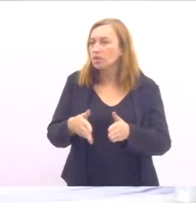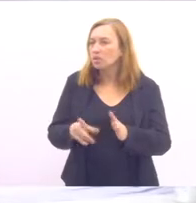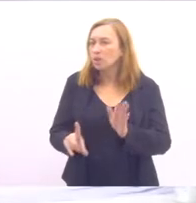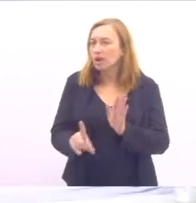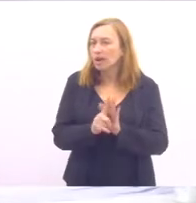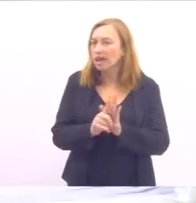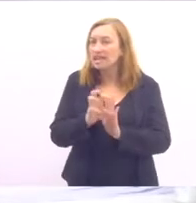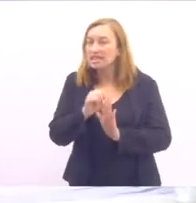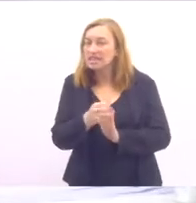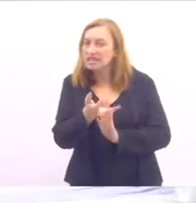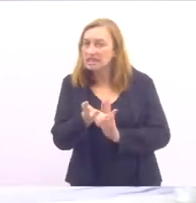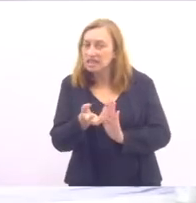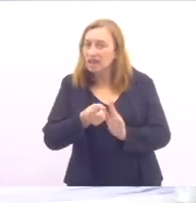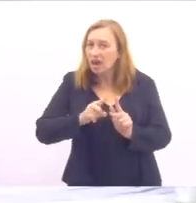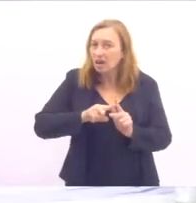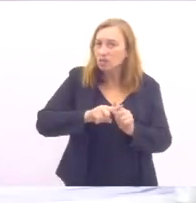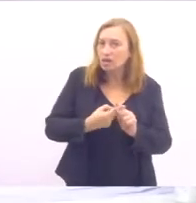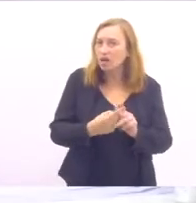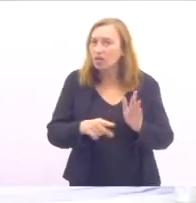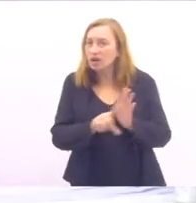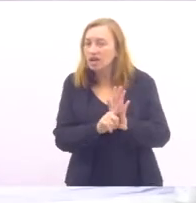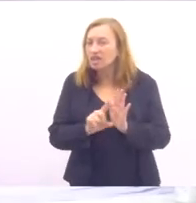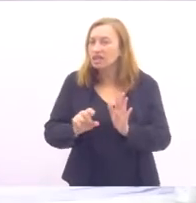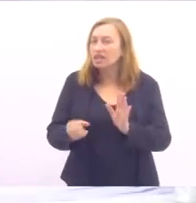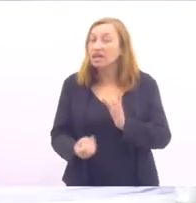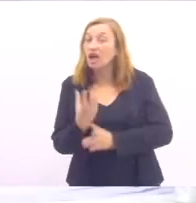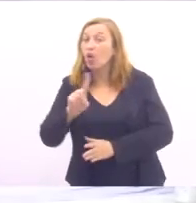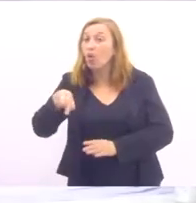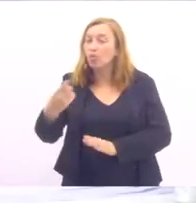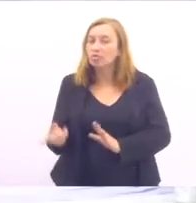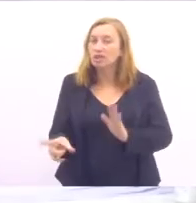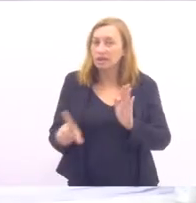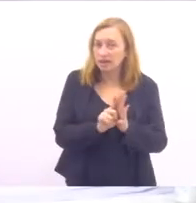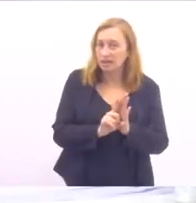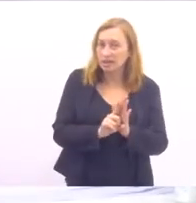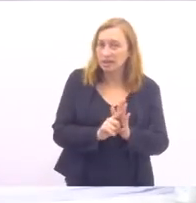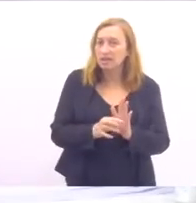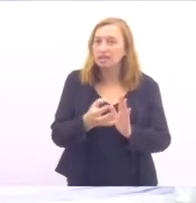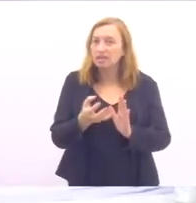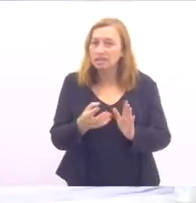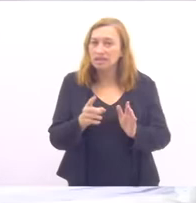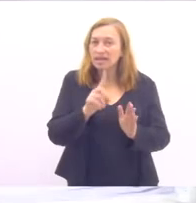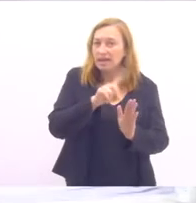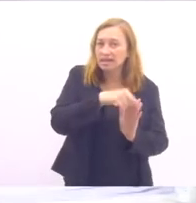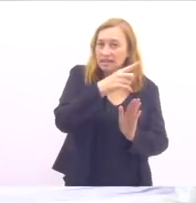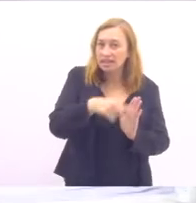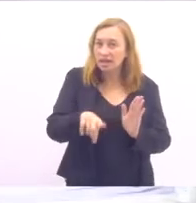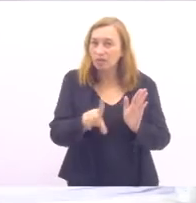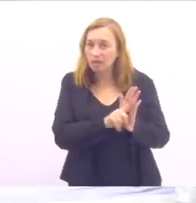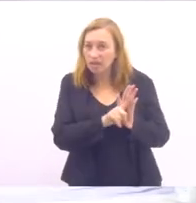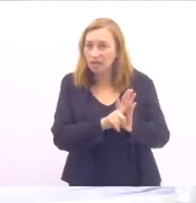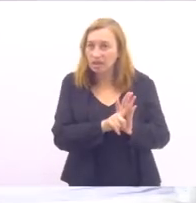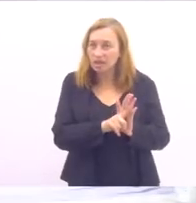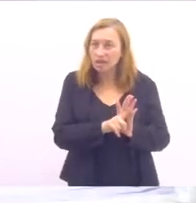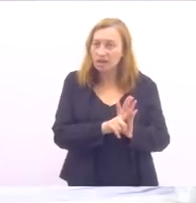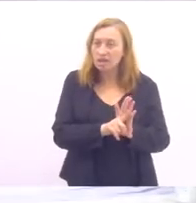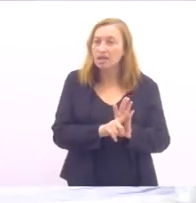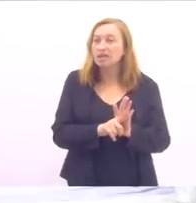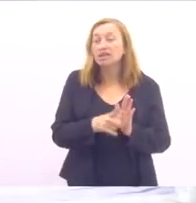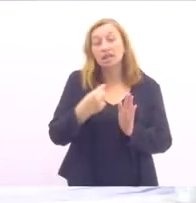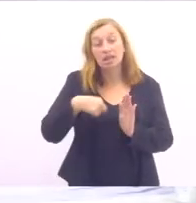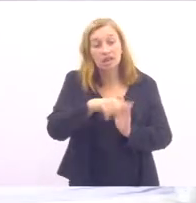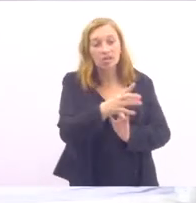Se alguém quiser alterar uma lei, tem que fazer outra lei. Se alguém quiser invalidar uma lei, tem que ou ir